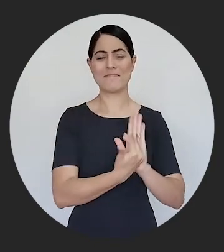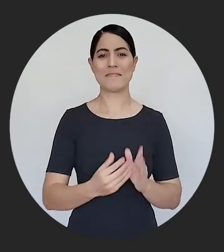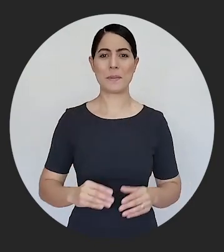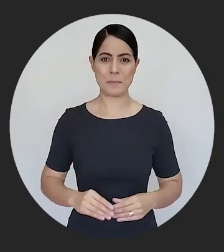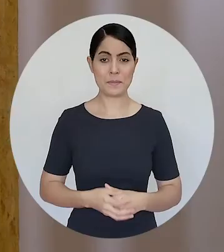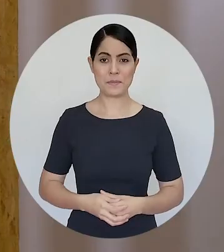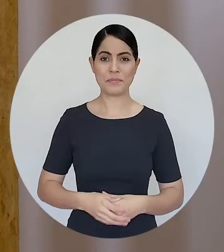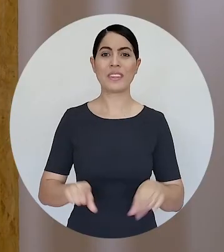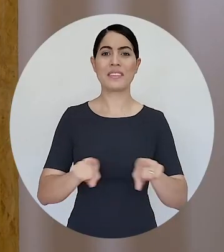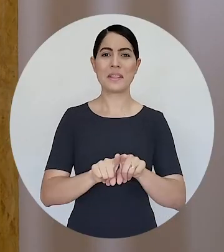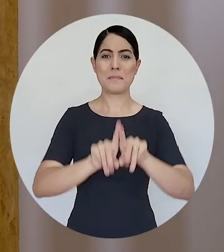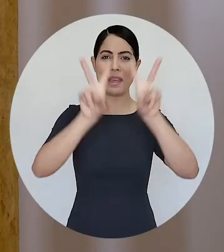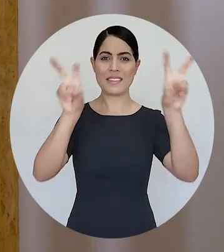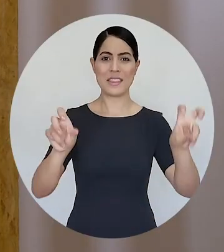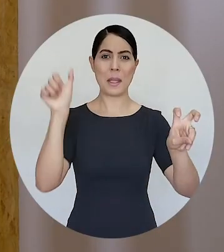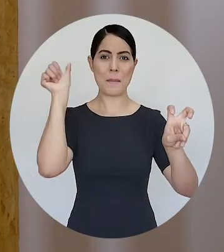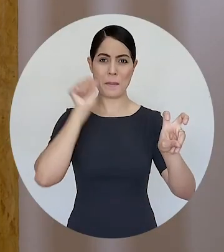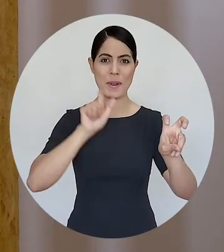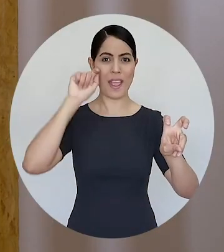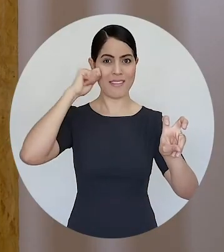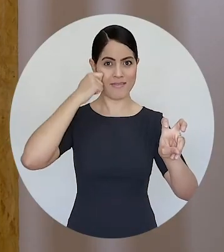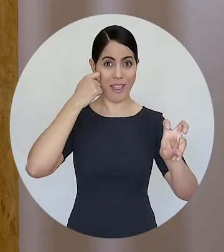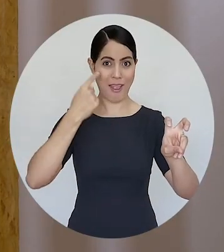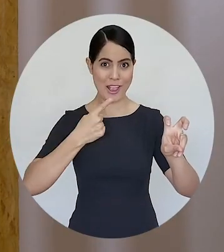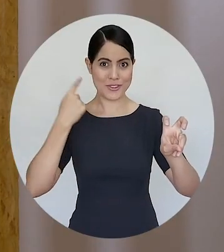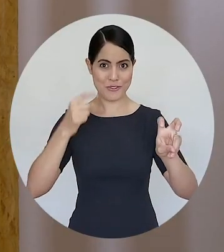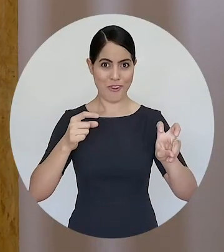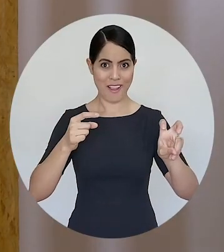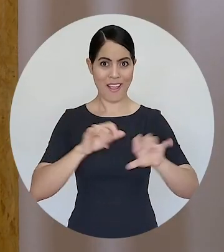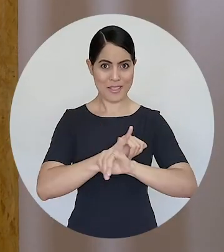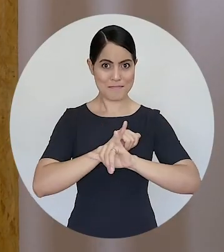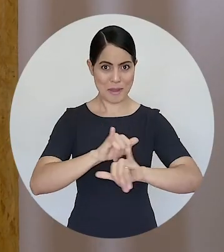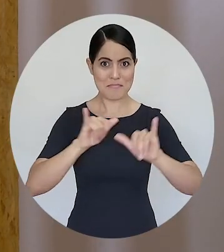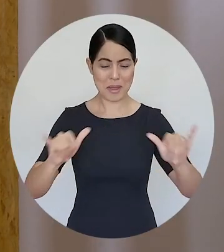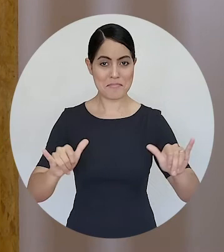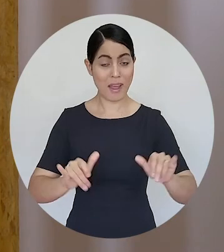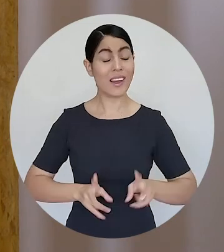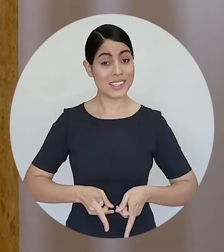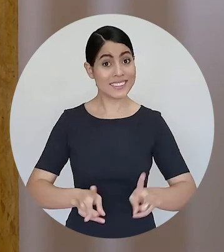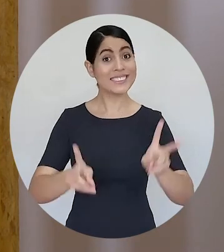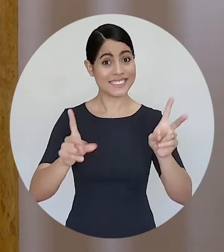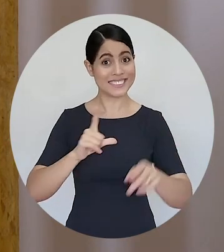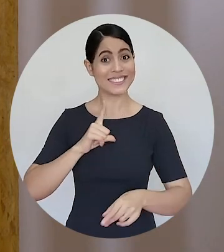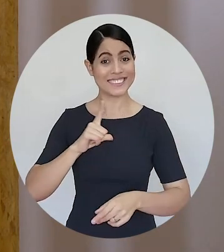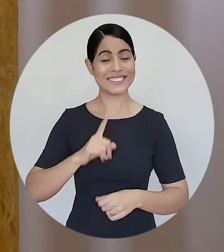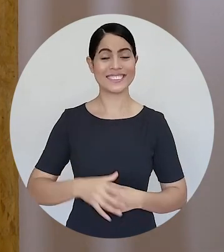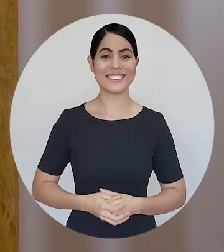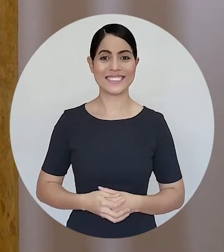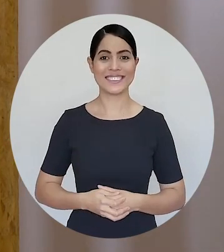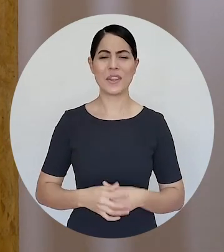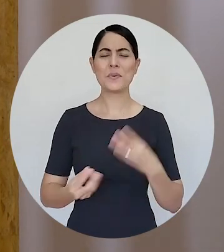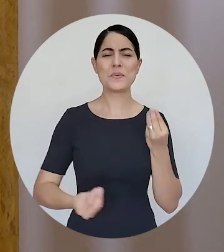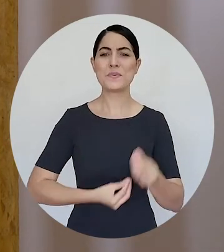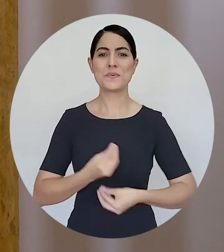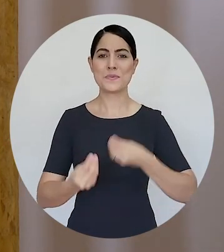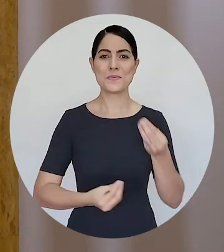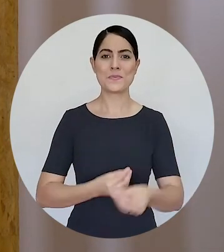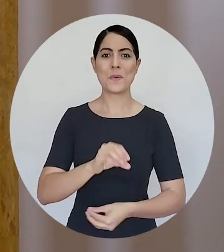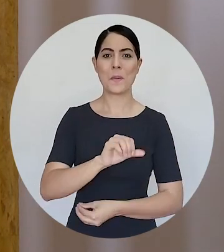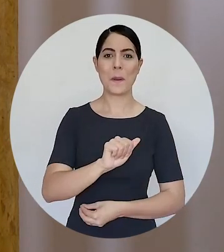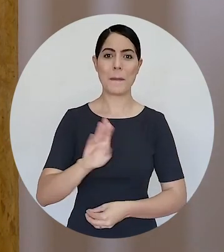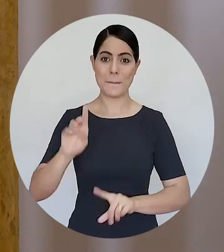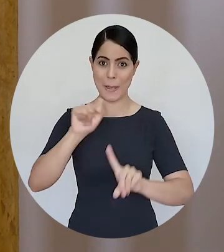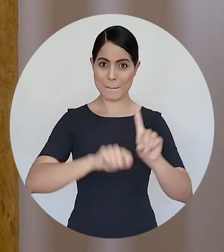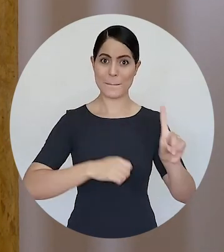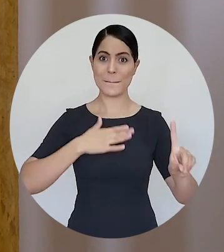Federal. E a campanha das mulheres negras advogadas continua. A ação faz parte das atividades